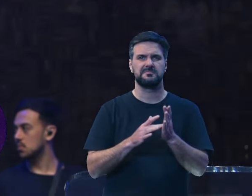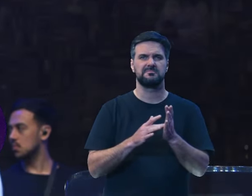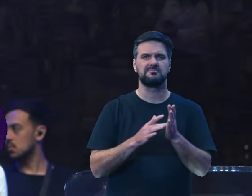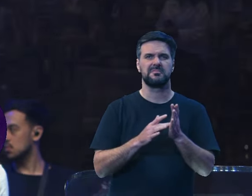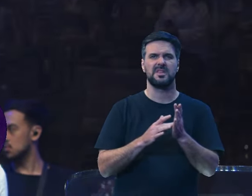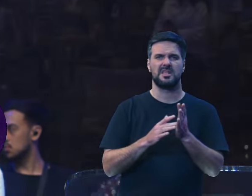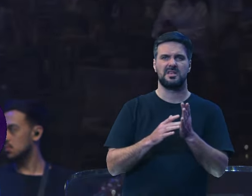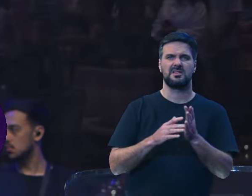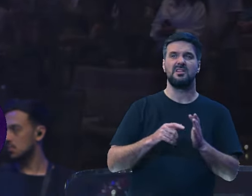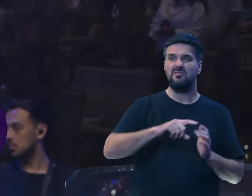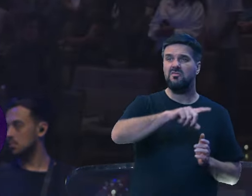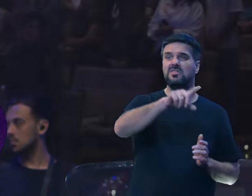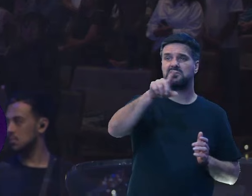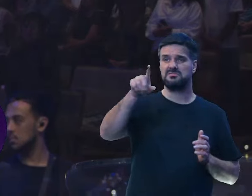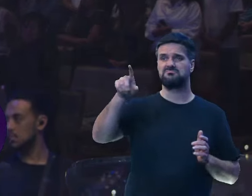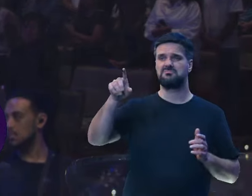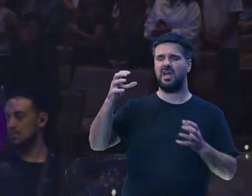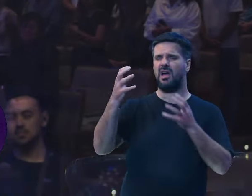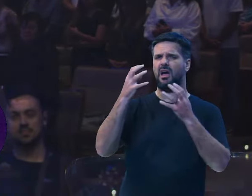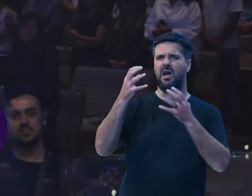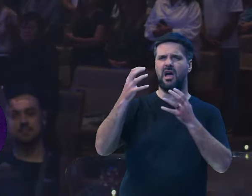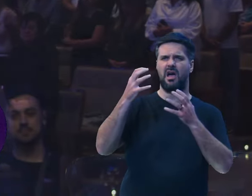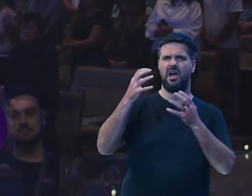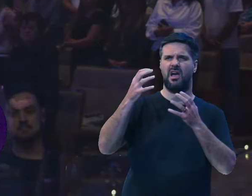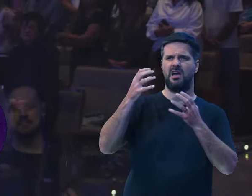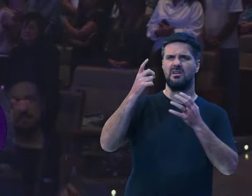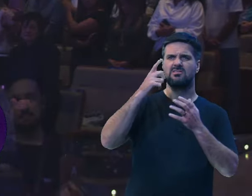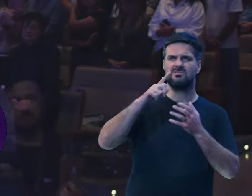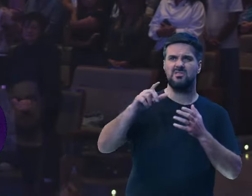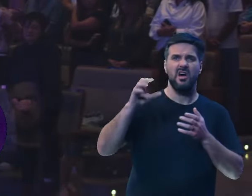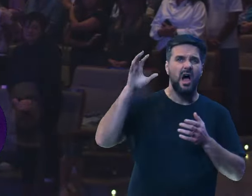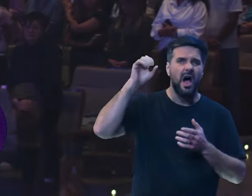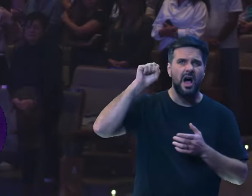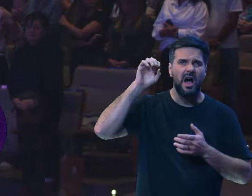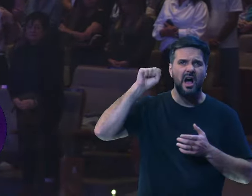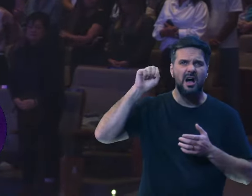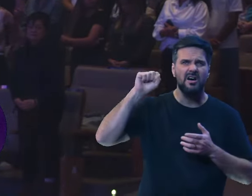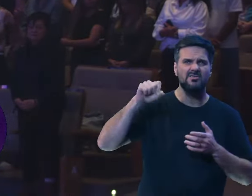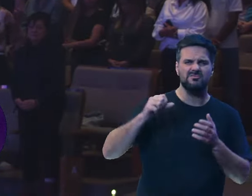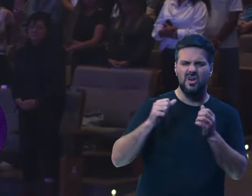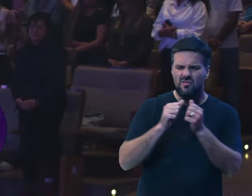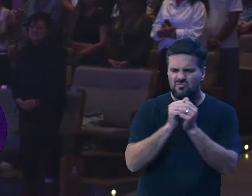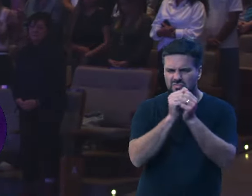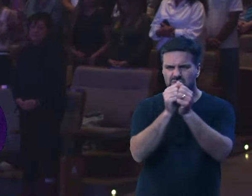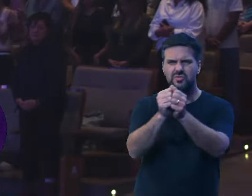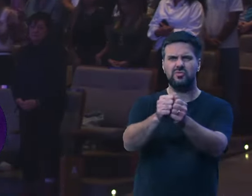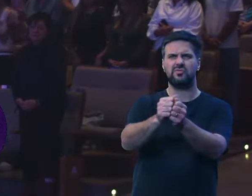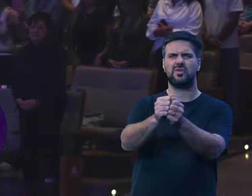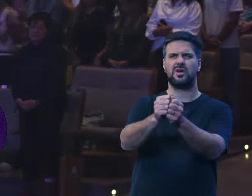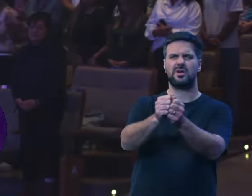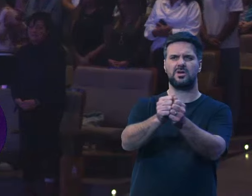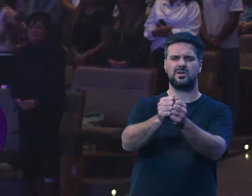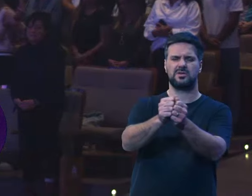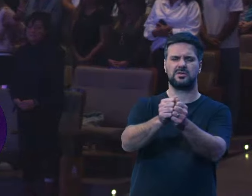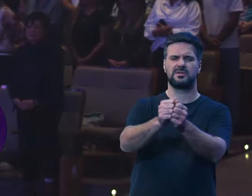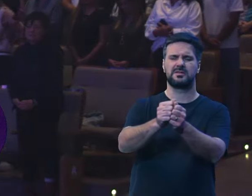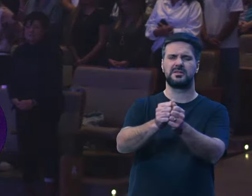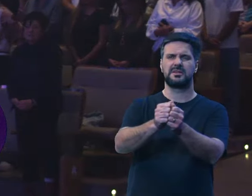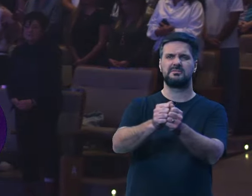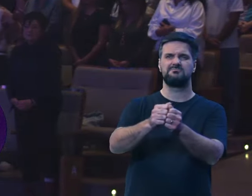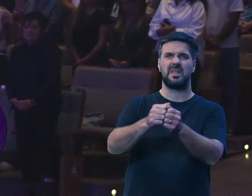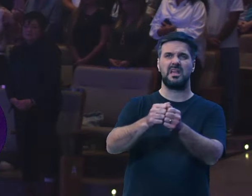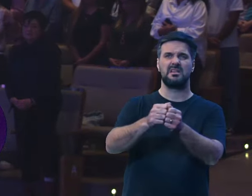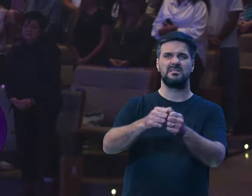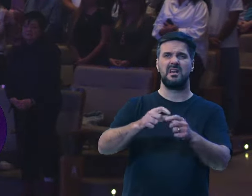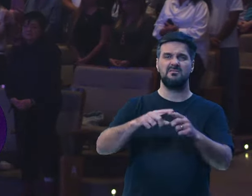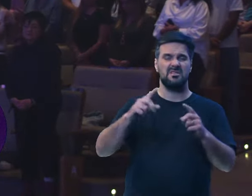e você quer ter uma vida próxima dEle. Você quer tentar escutar a sua voz e caminhar com Ele. Você quer provar